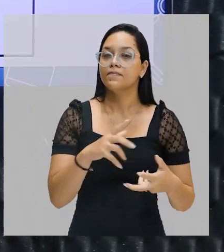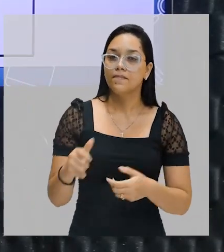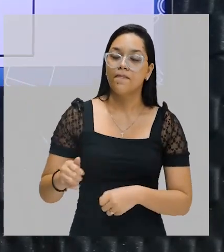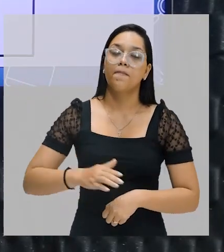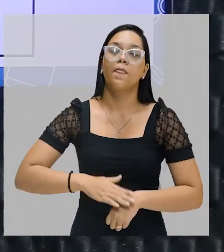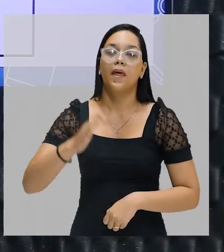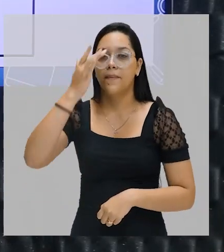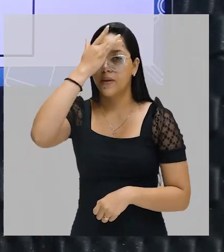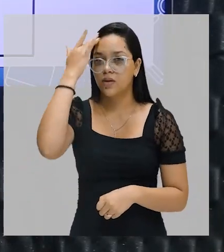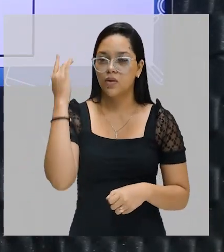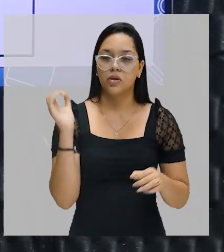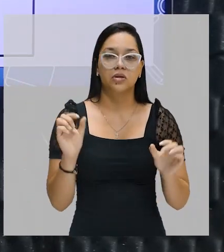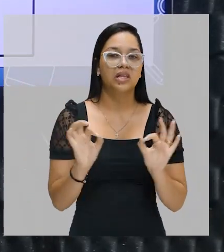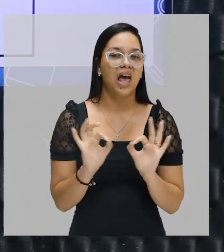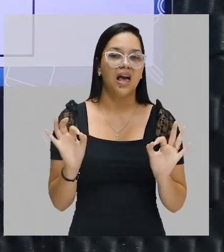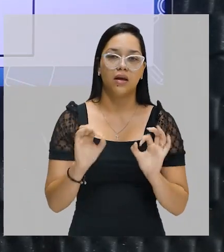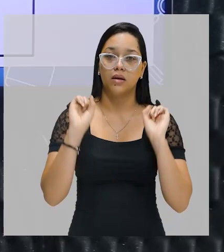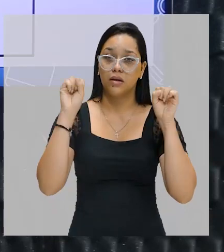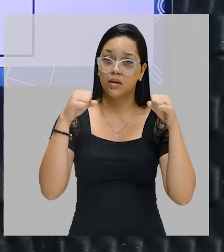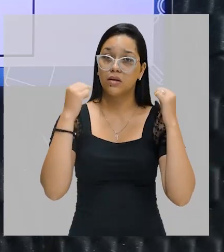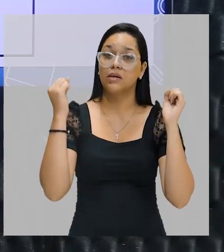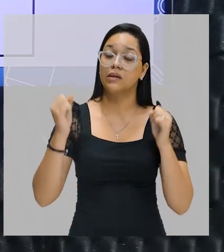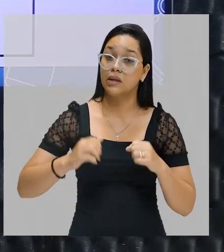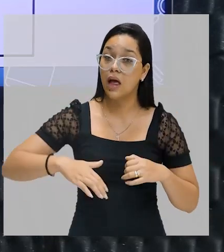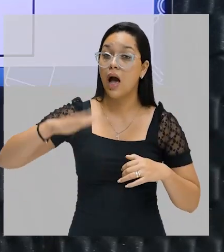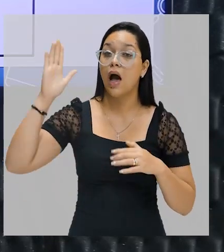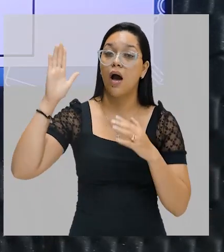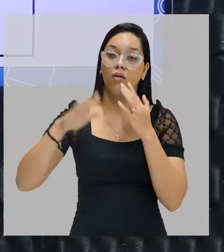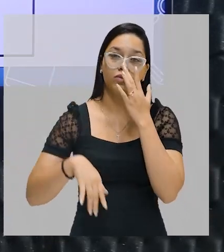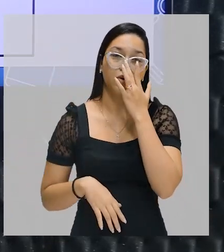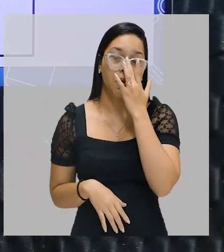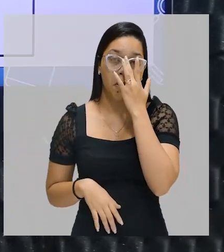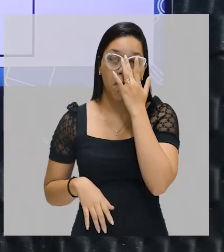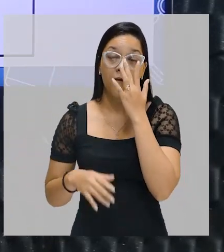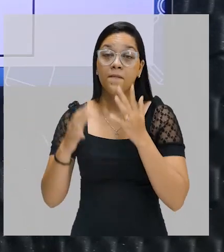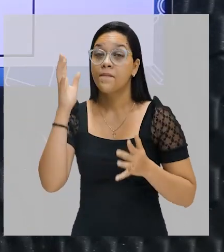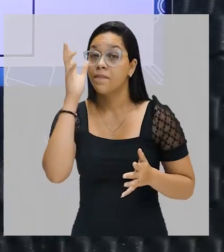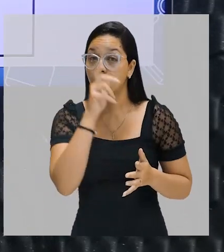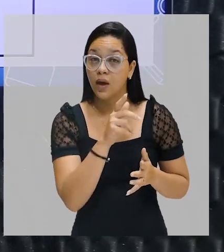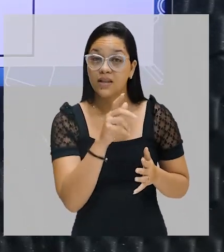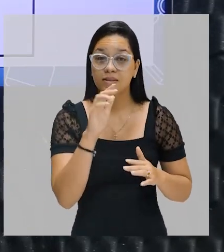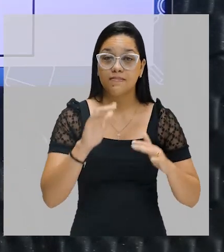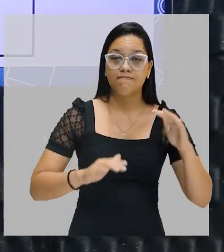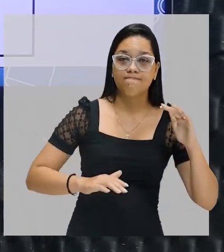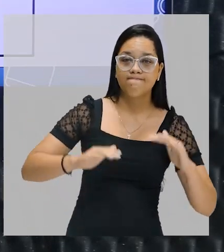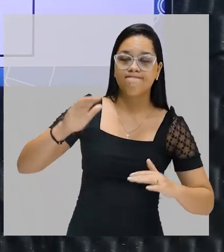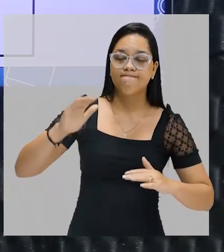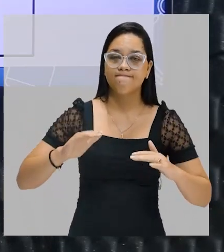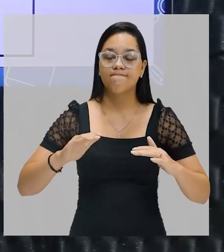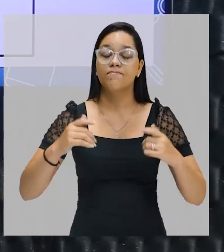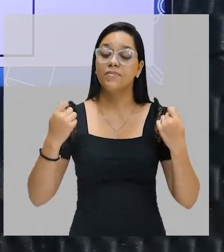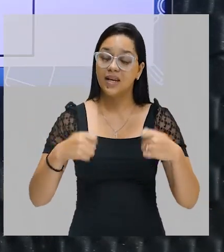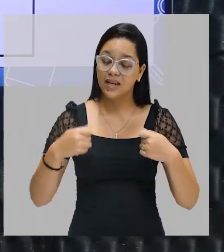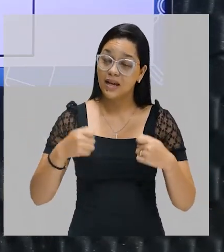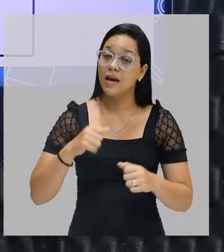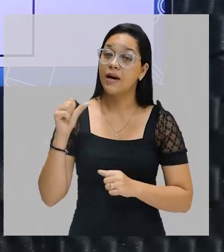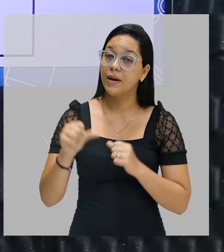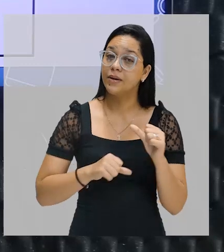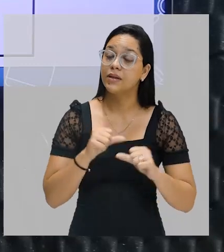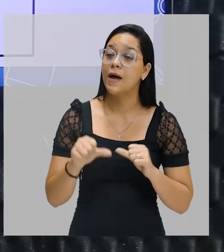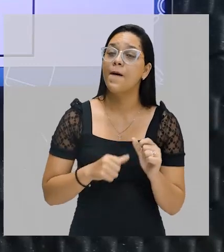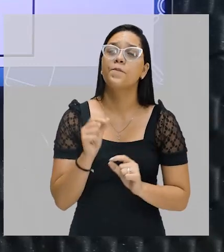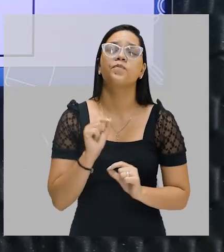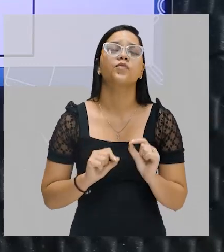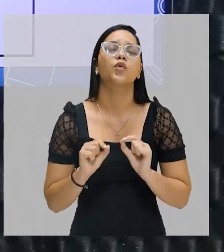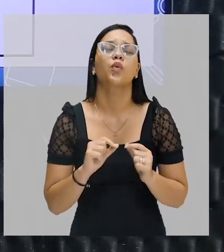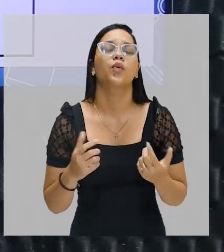mais sedentários, que o percentual está alto. Então está aqui, ó, quase meio a meio. Isso aqui tem que mudar. Muda através